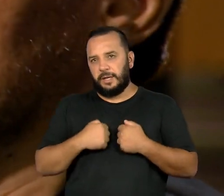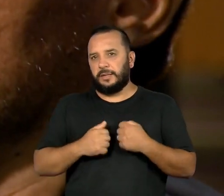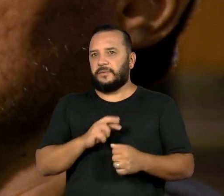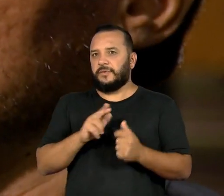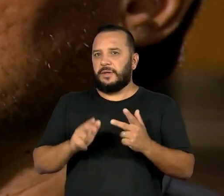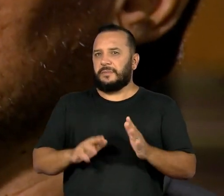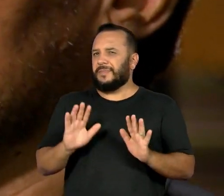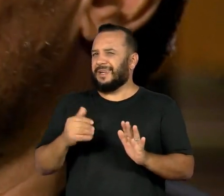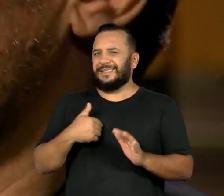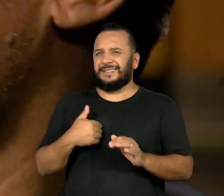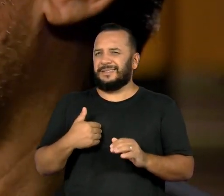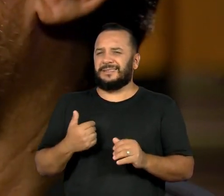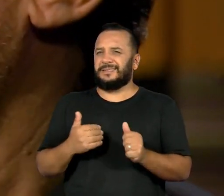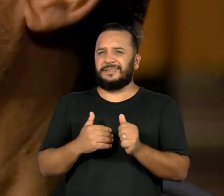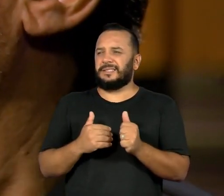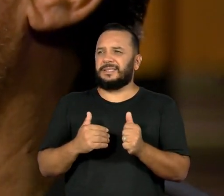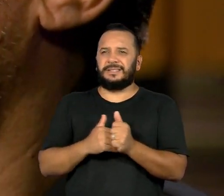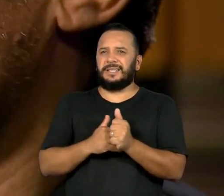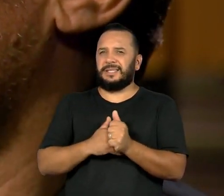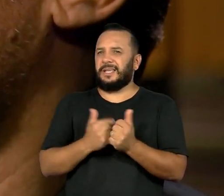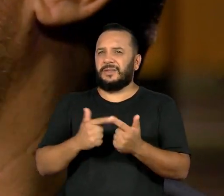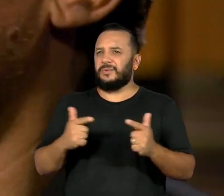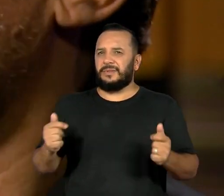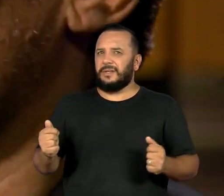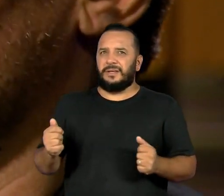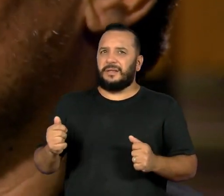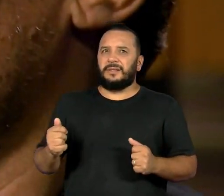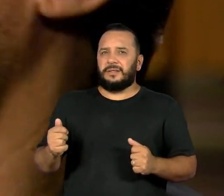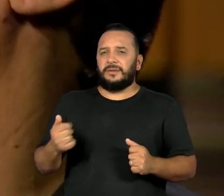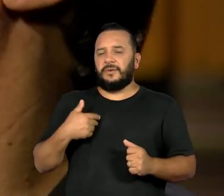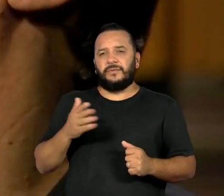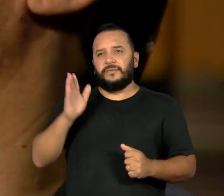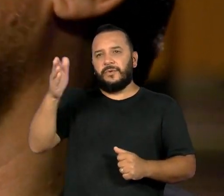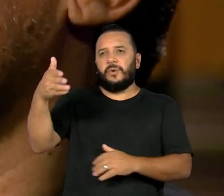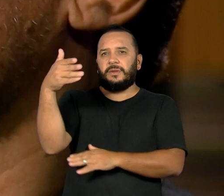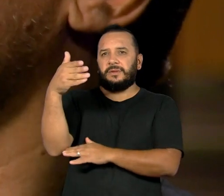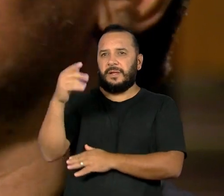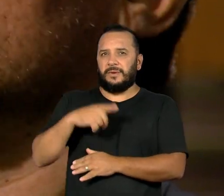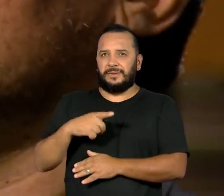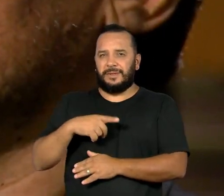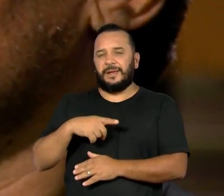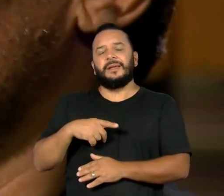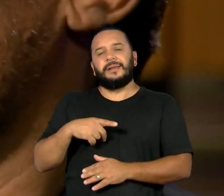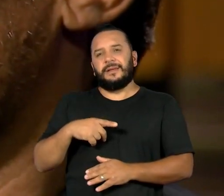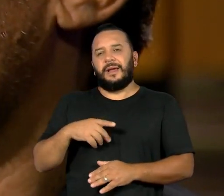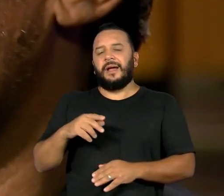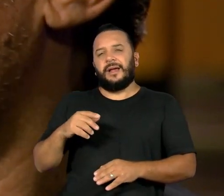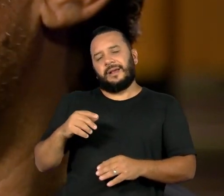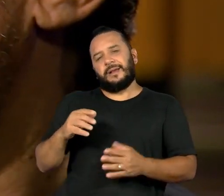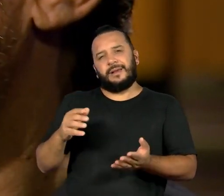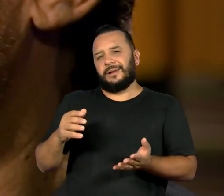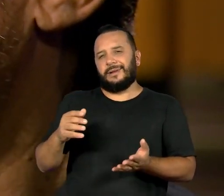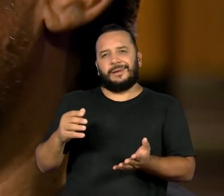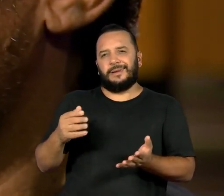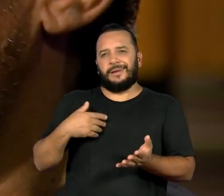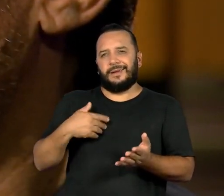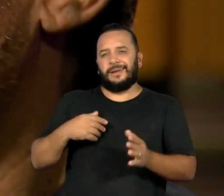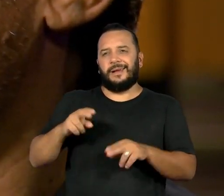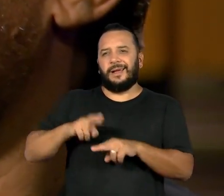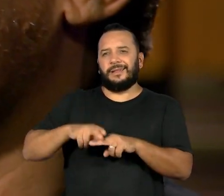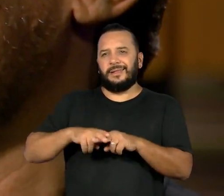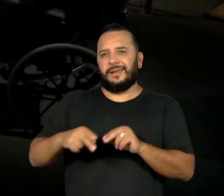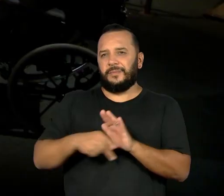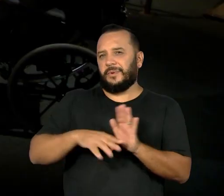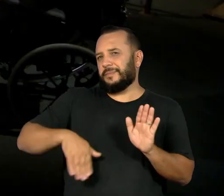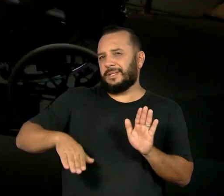tem grandes segredos. Enfim, a cada hotel que eu vou, eu pego lá uma cadeira da piscina, né, qualquer coisa que coloque embaixo do chuveiro e tá